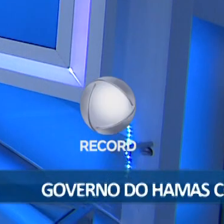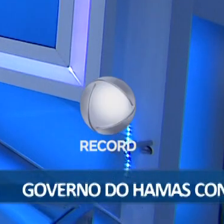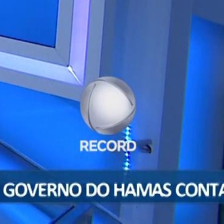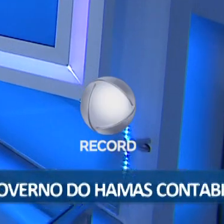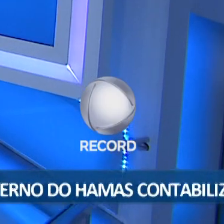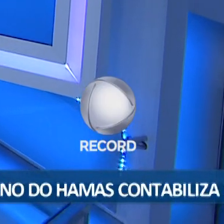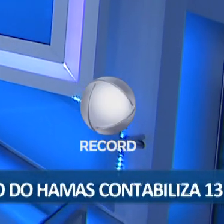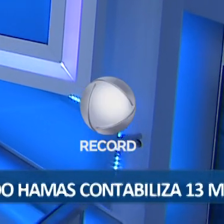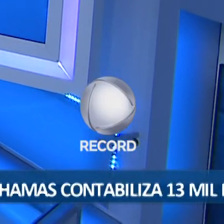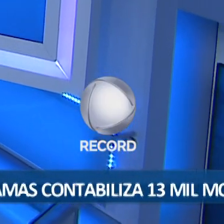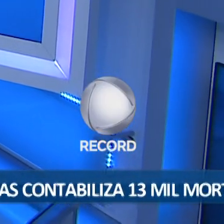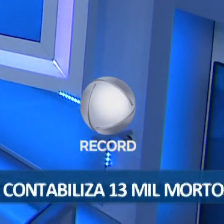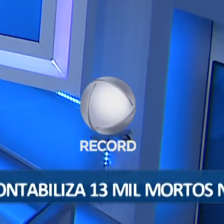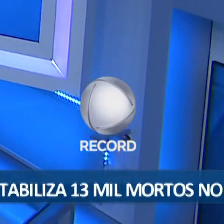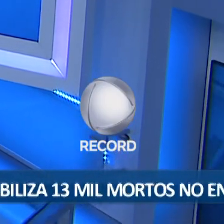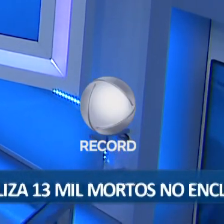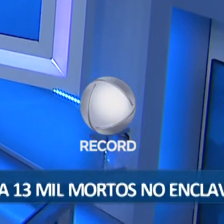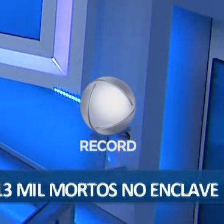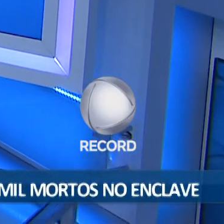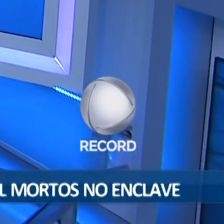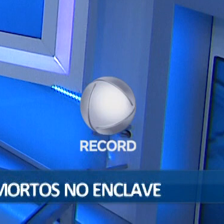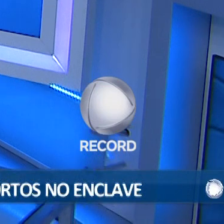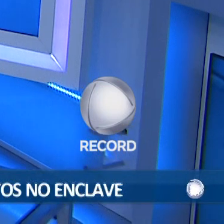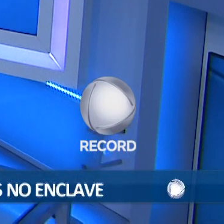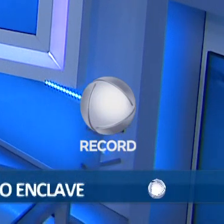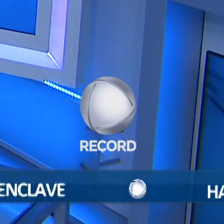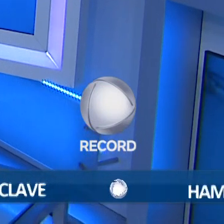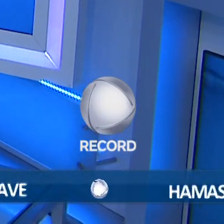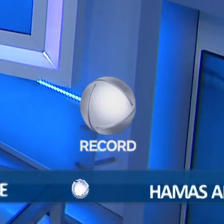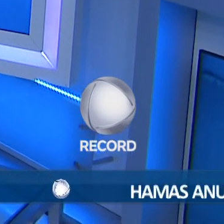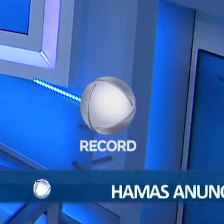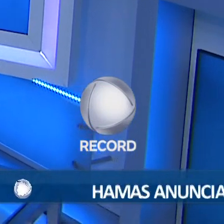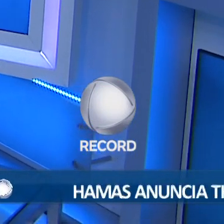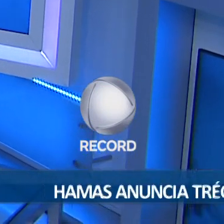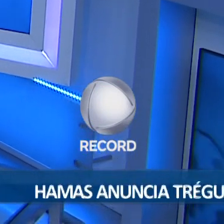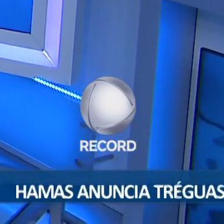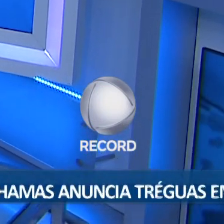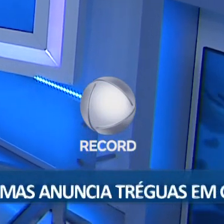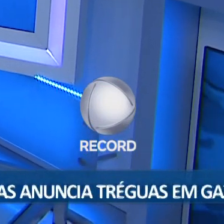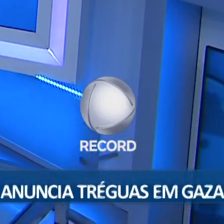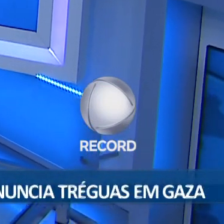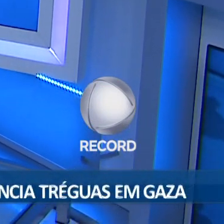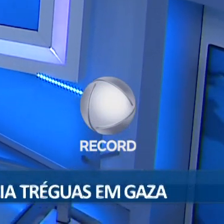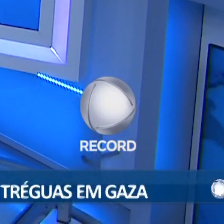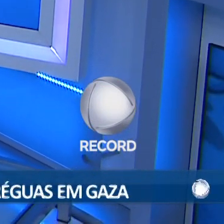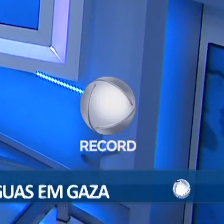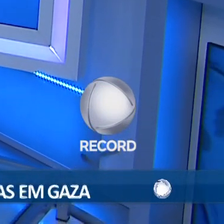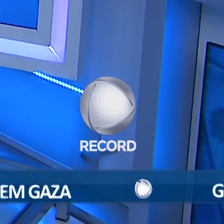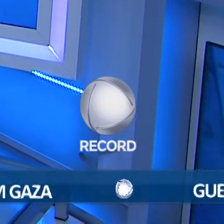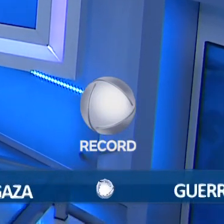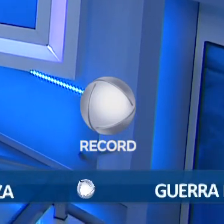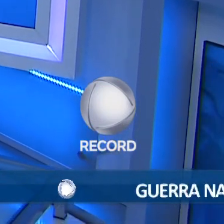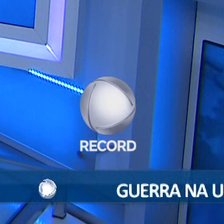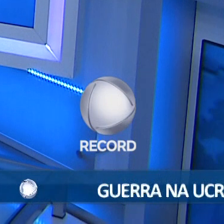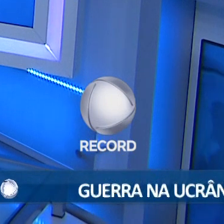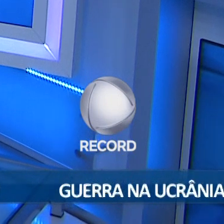E no arranque da apreciação na especialidade do Orçamento do Estado para 2024, foram muitas as críticas ao Governo que está de saída. A votação